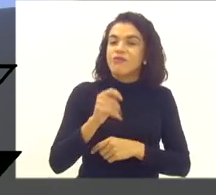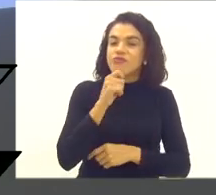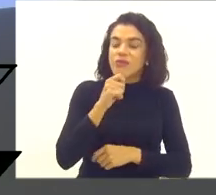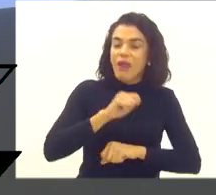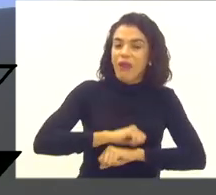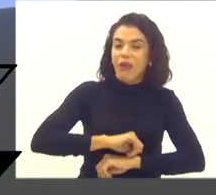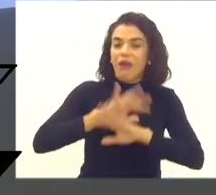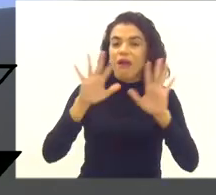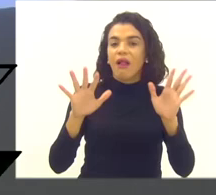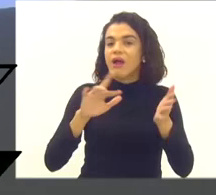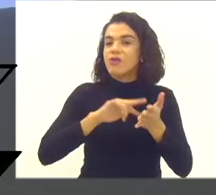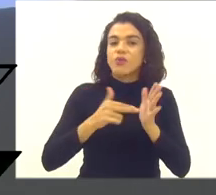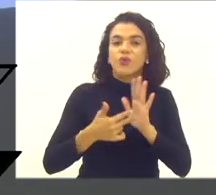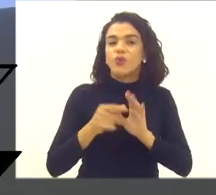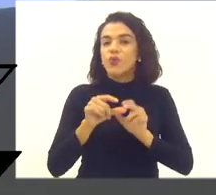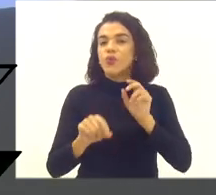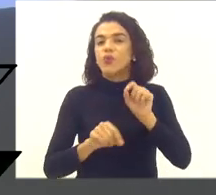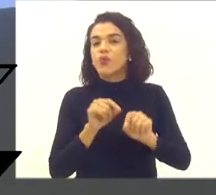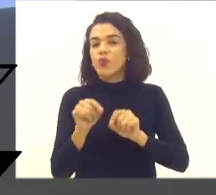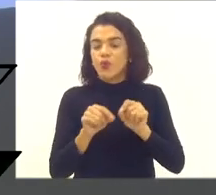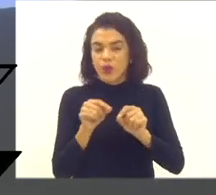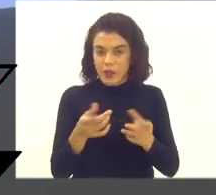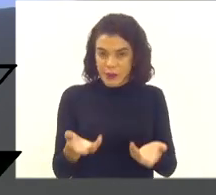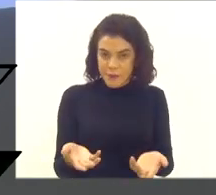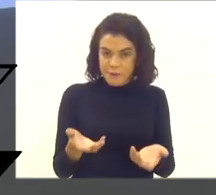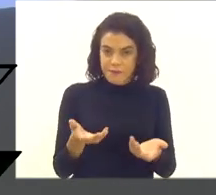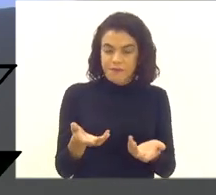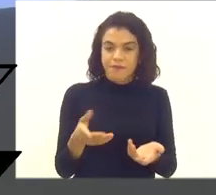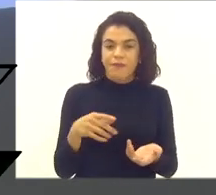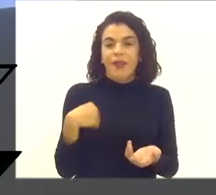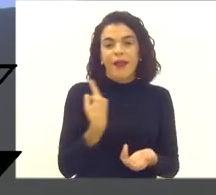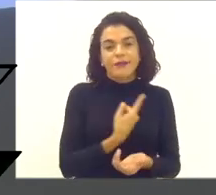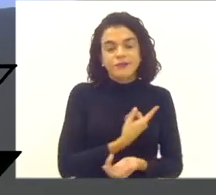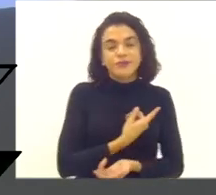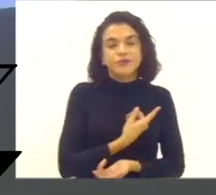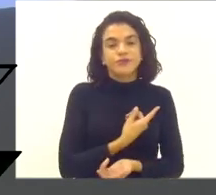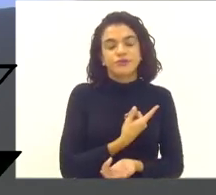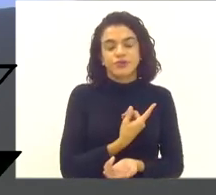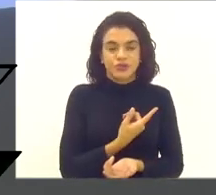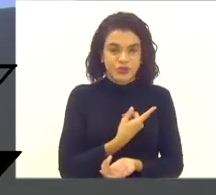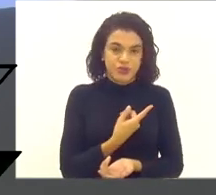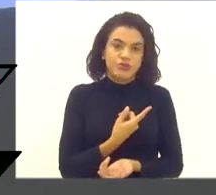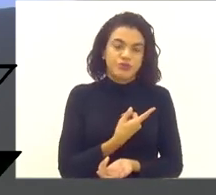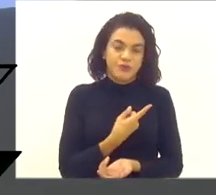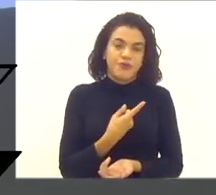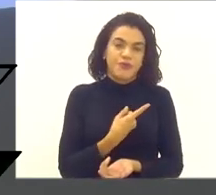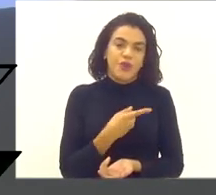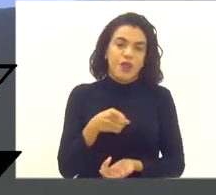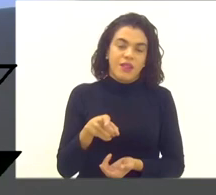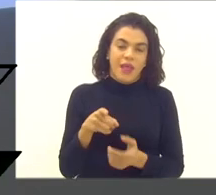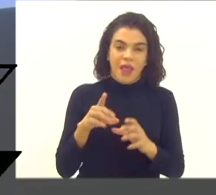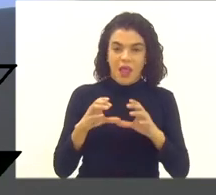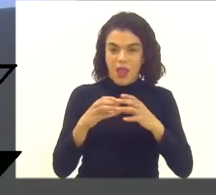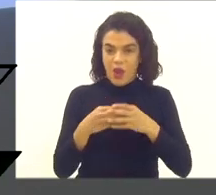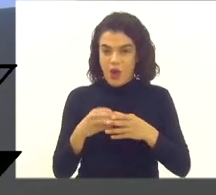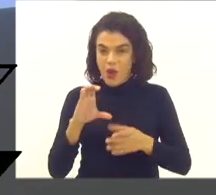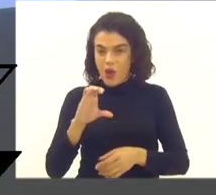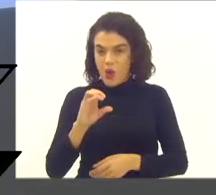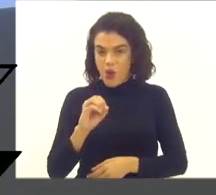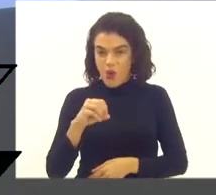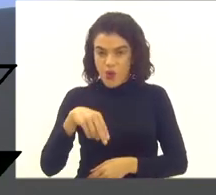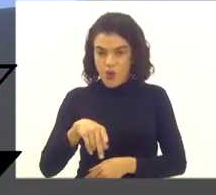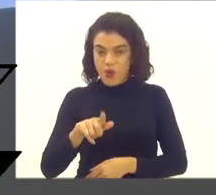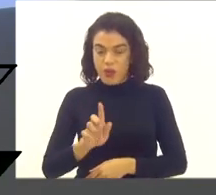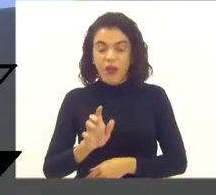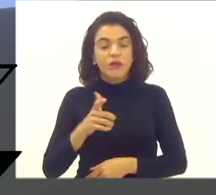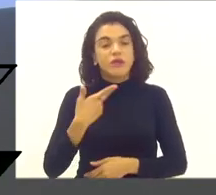vezes do que que do que que a gente tá falando né a gente o por tratar desse